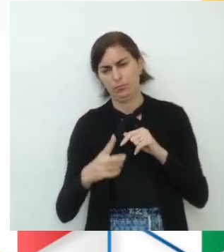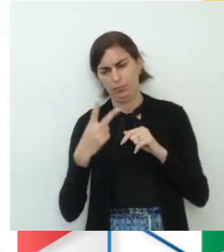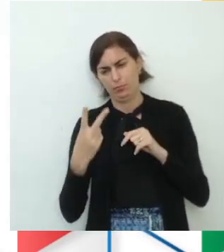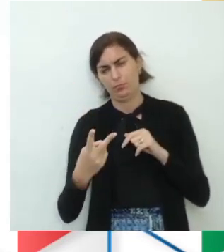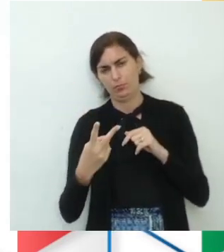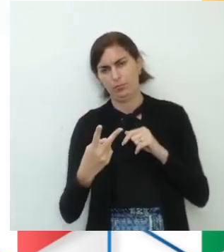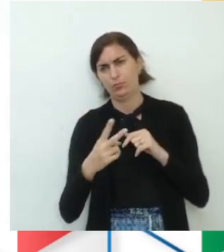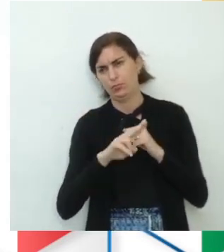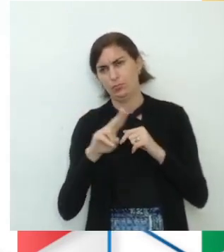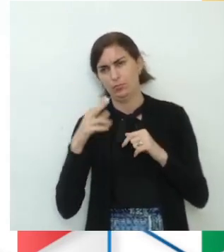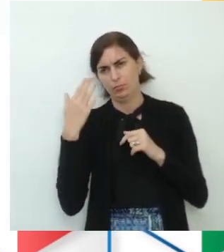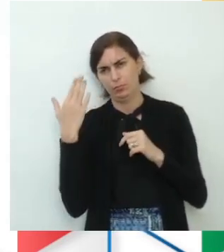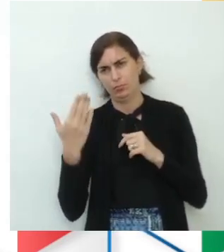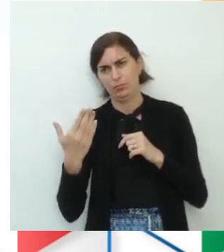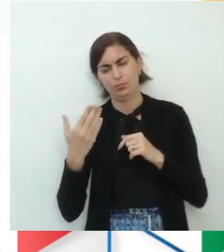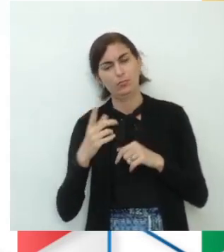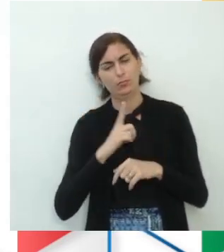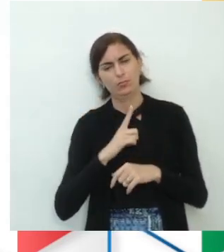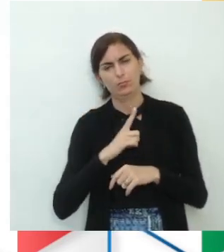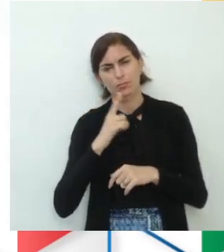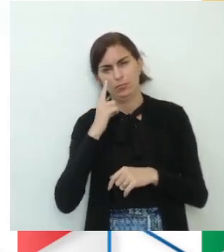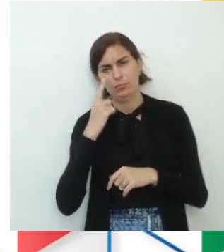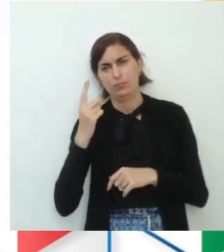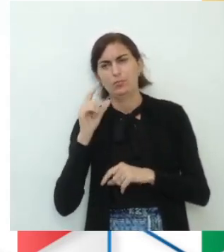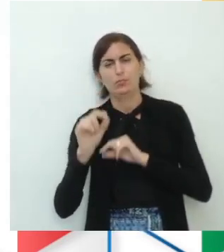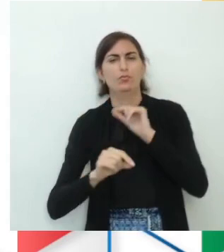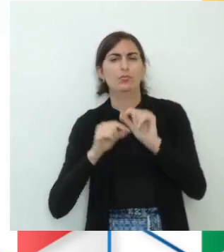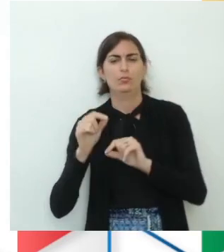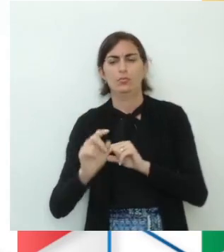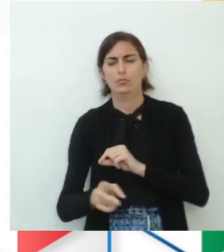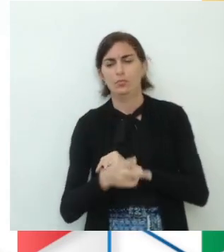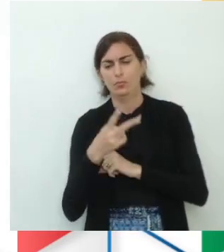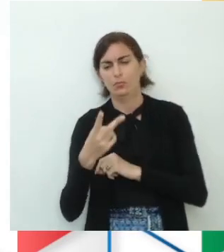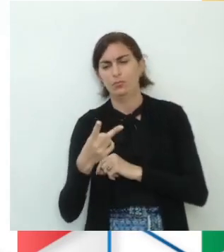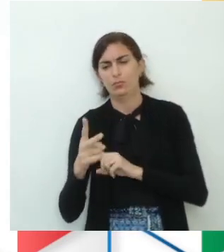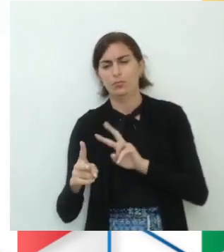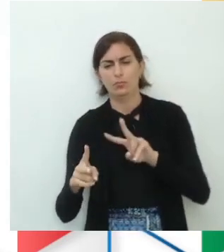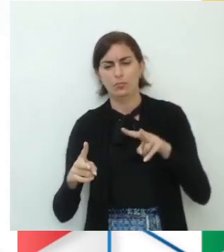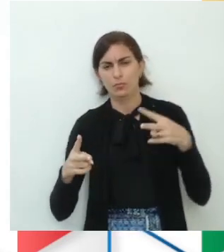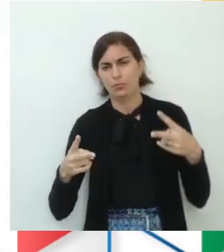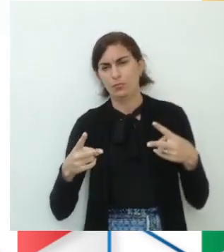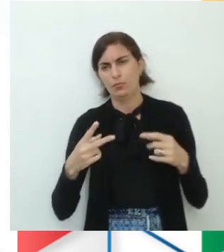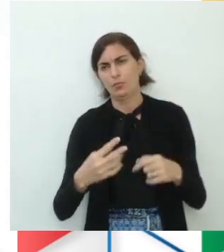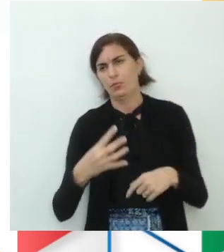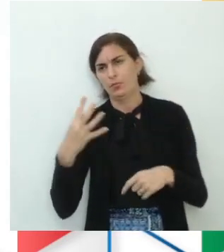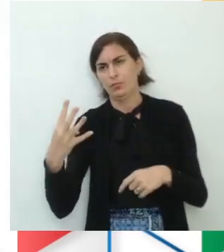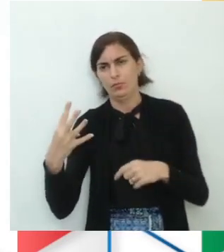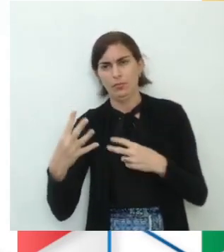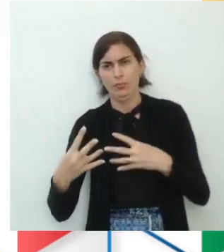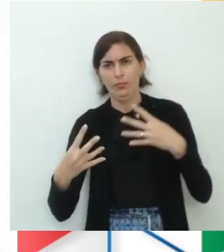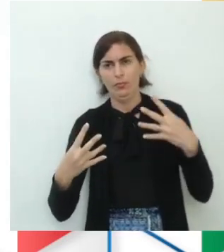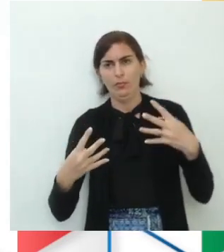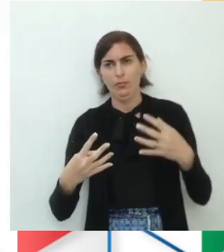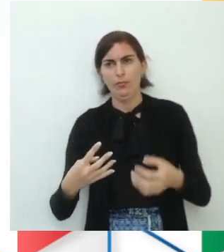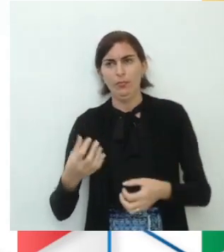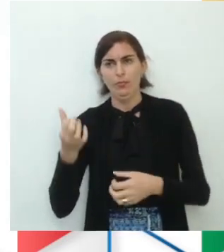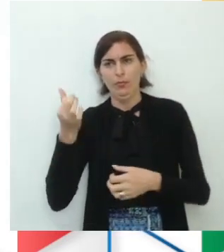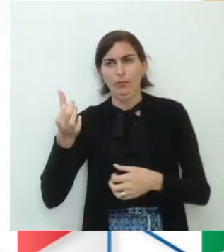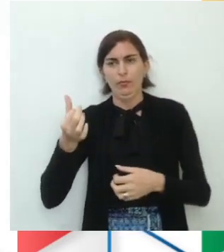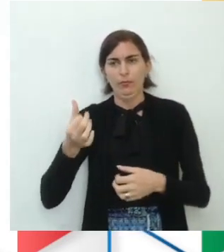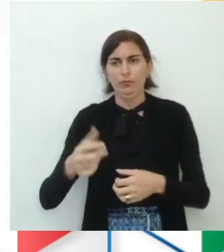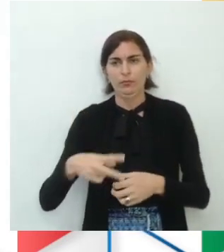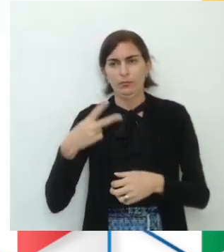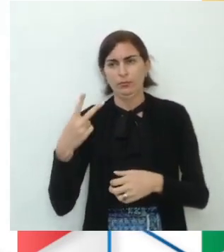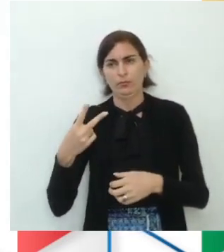nome dado, tá bom? E aí, veja, o que era 2 e 2 passou a ser 4 e 4, o que era 6 e